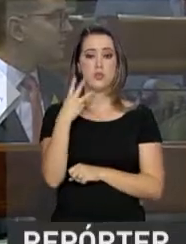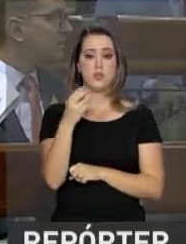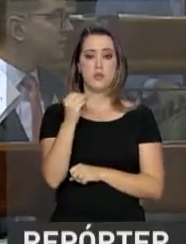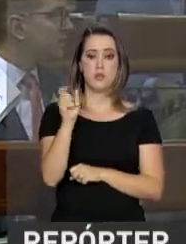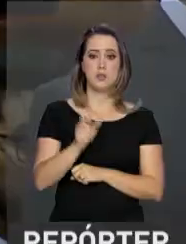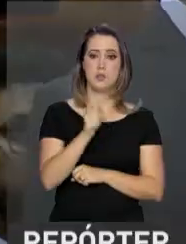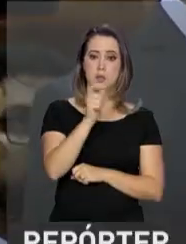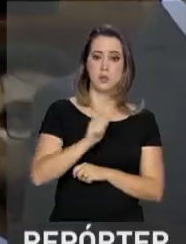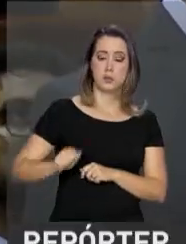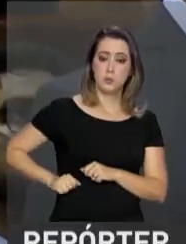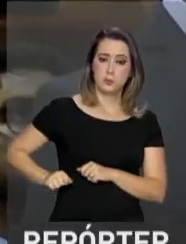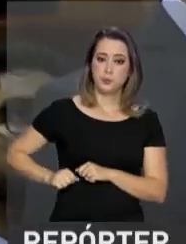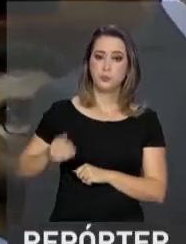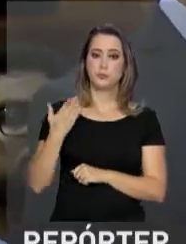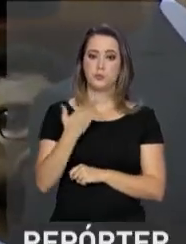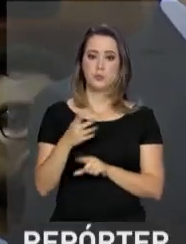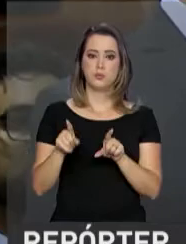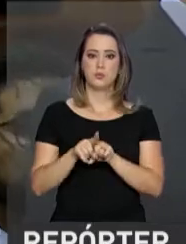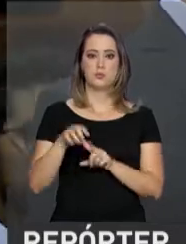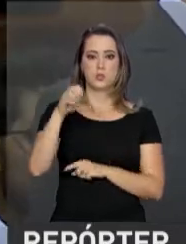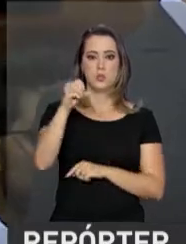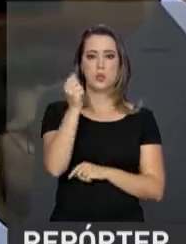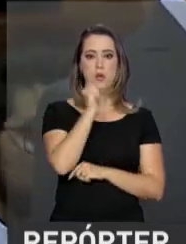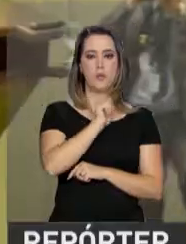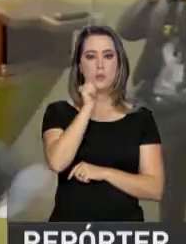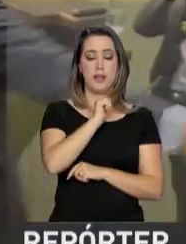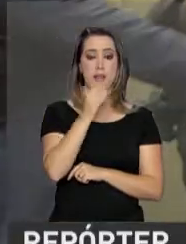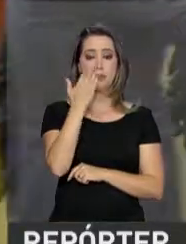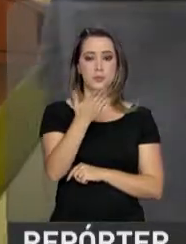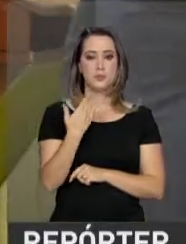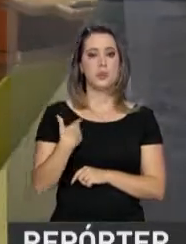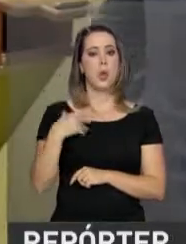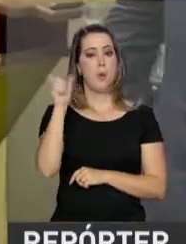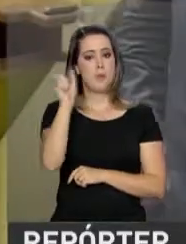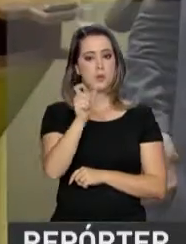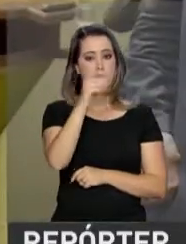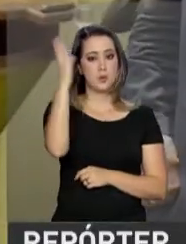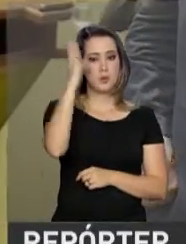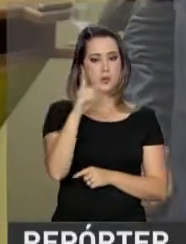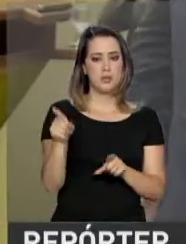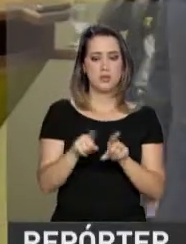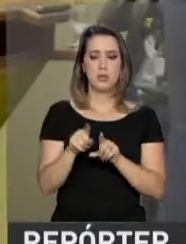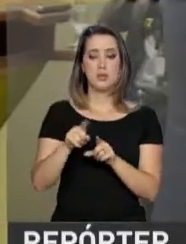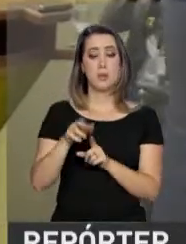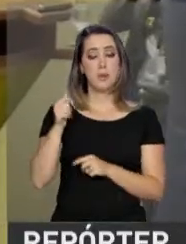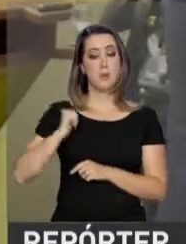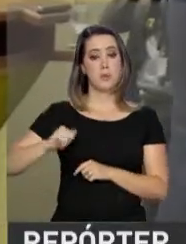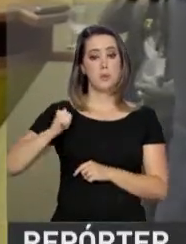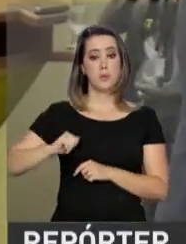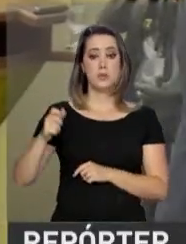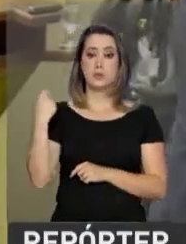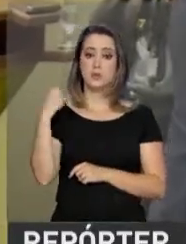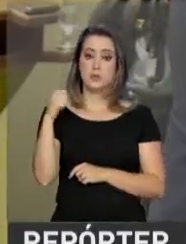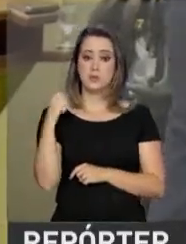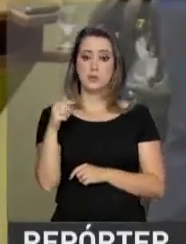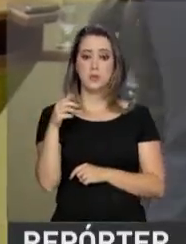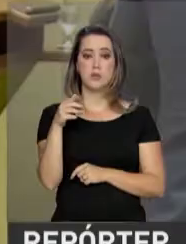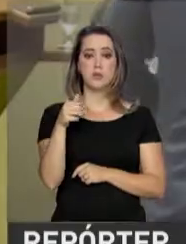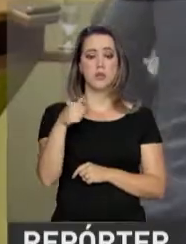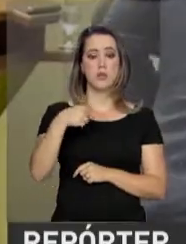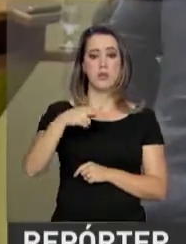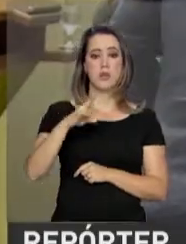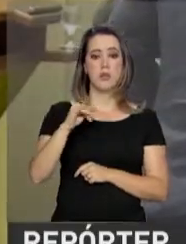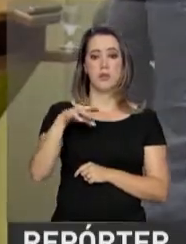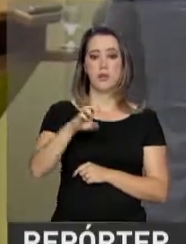diplomatas dentre os quais nove mulheres além dos brasileiros a turnê inclui bolsistas da argentina guiné bissau